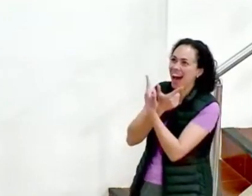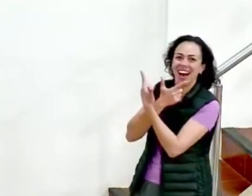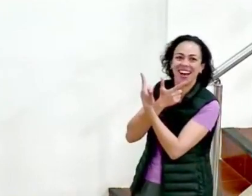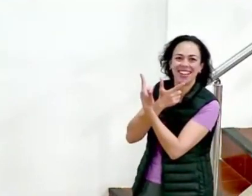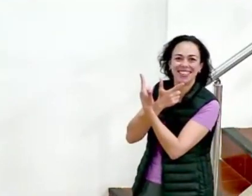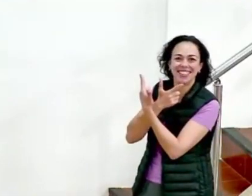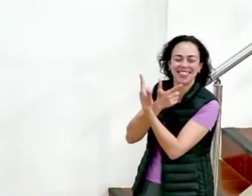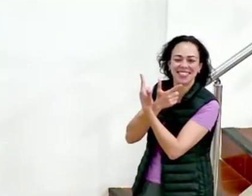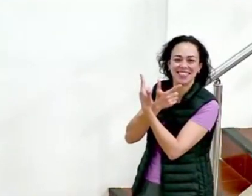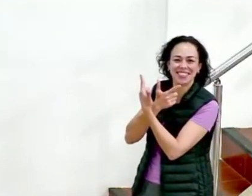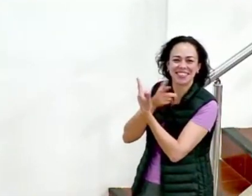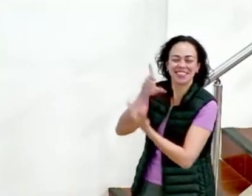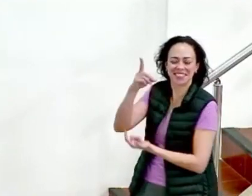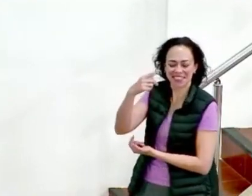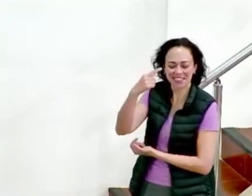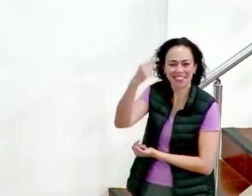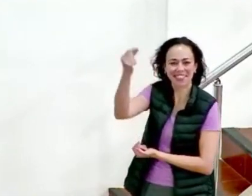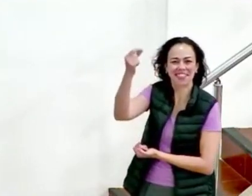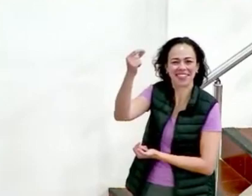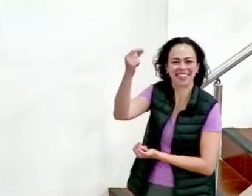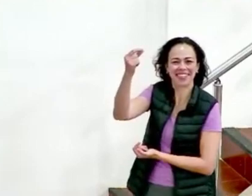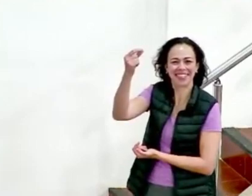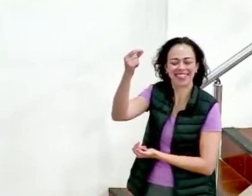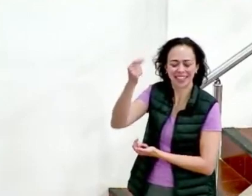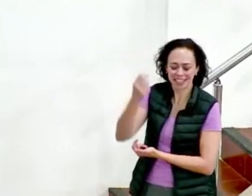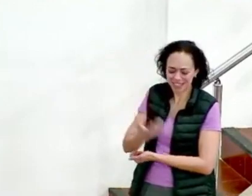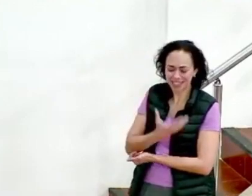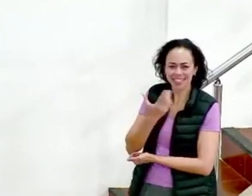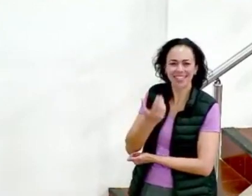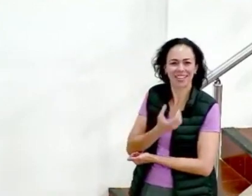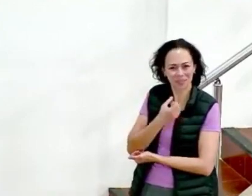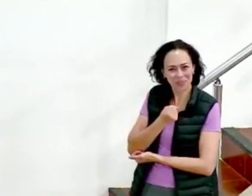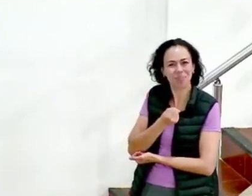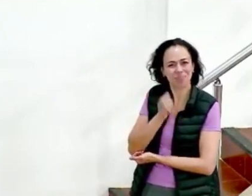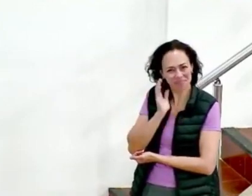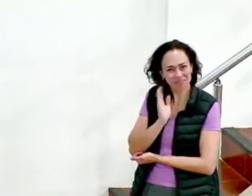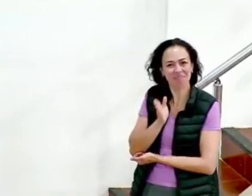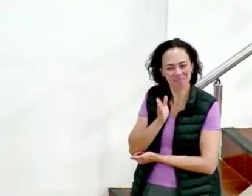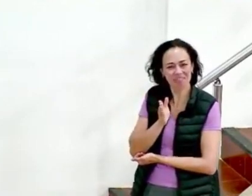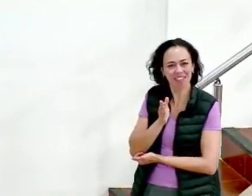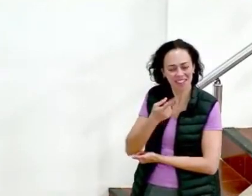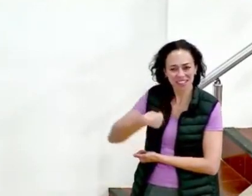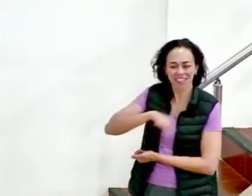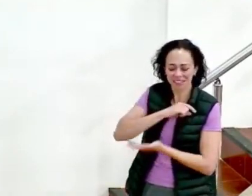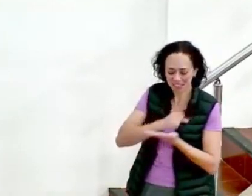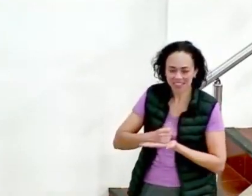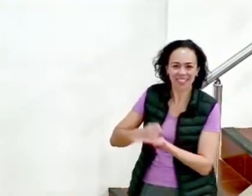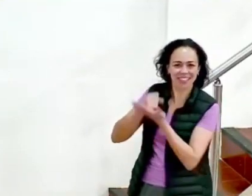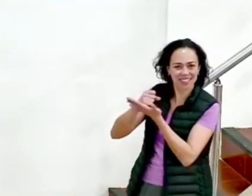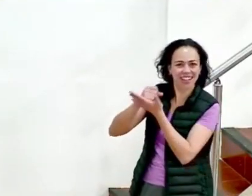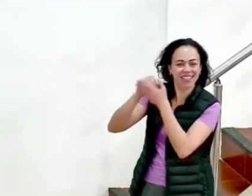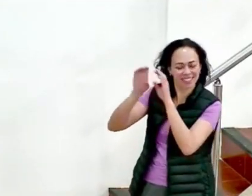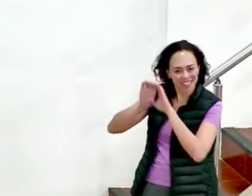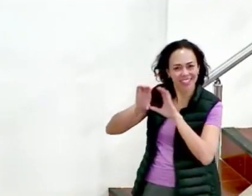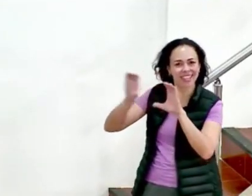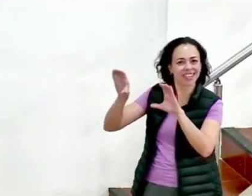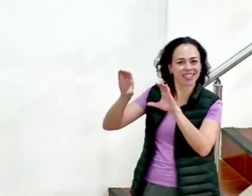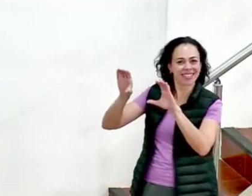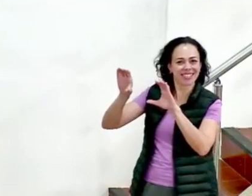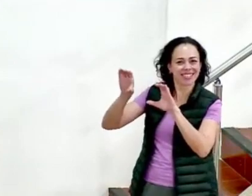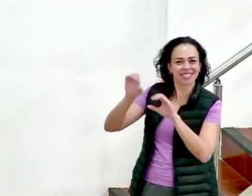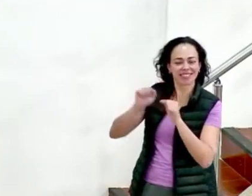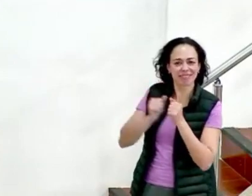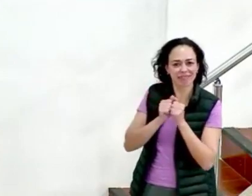Deus, escolhido e redimido, e levado para receber essa promessa, adorando, como o Apocalipse descreve